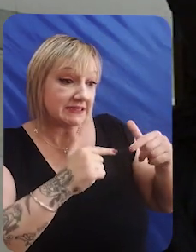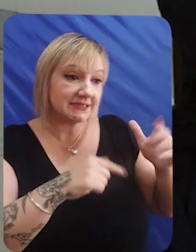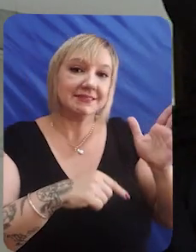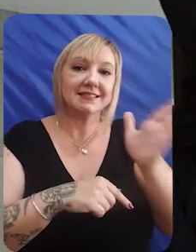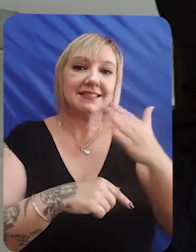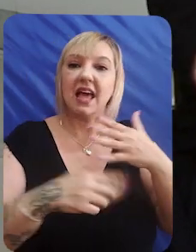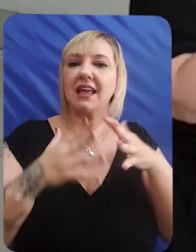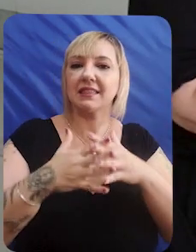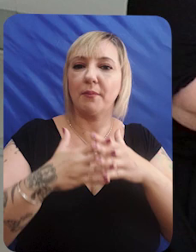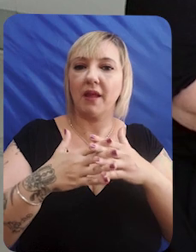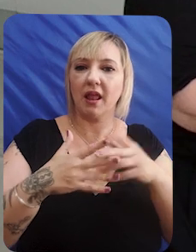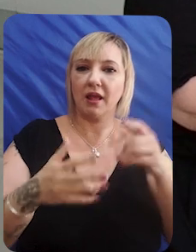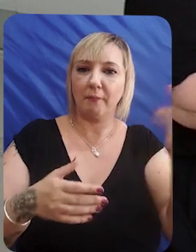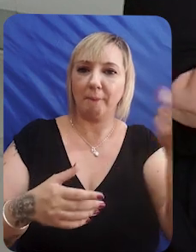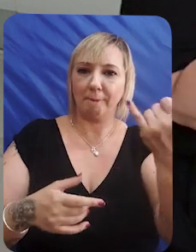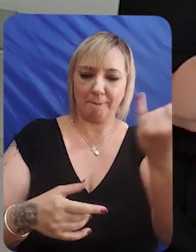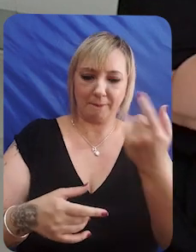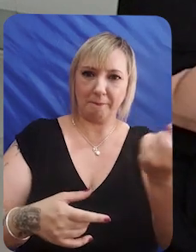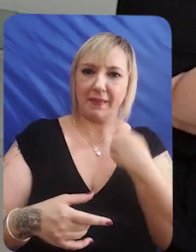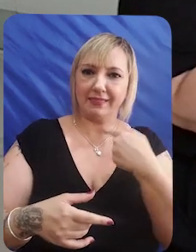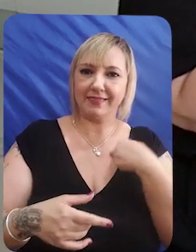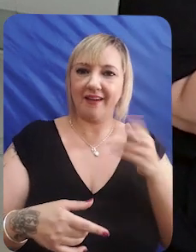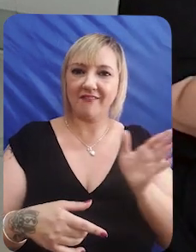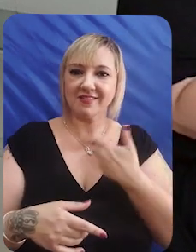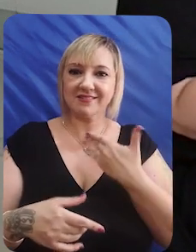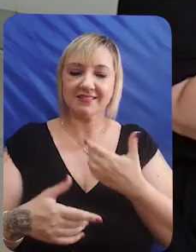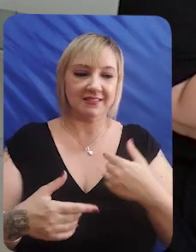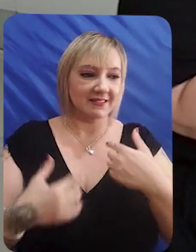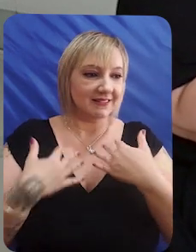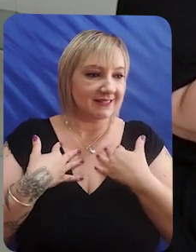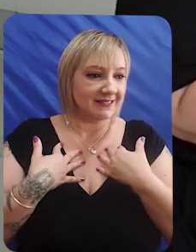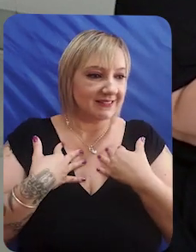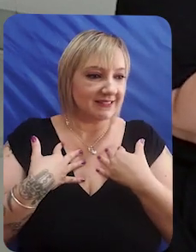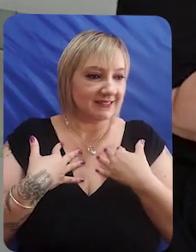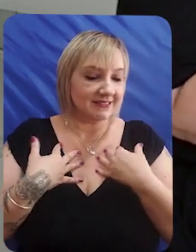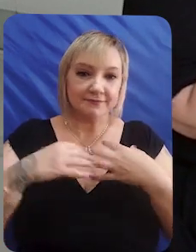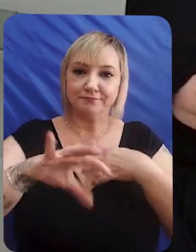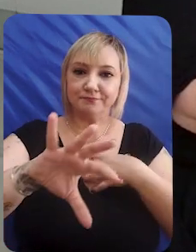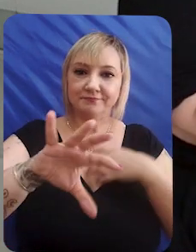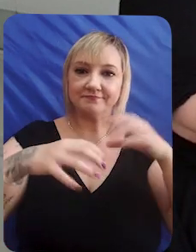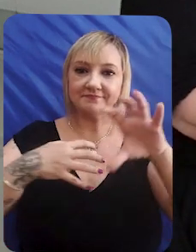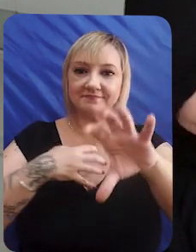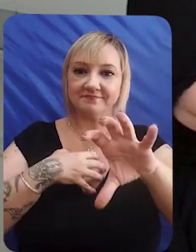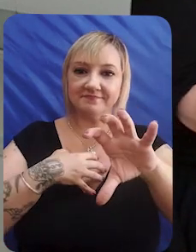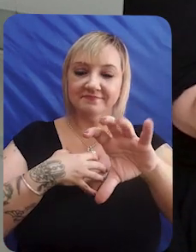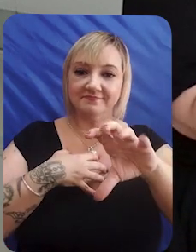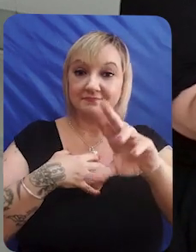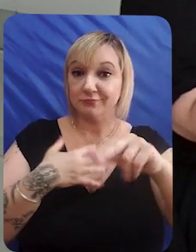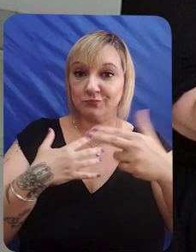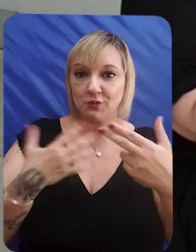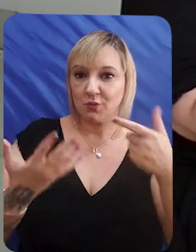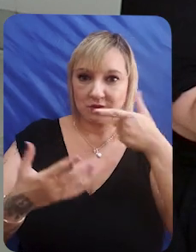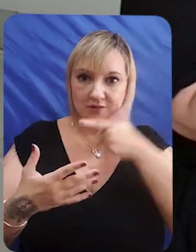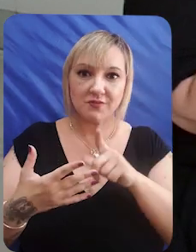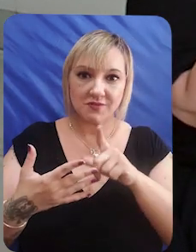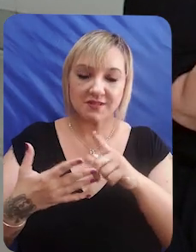Sai, você tá atrapalhando. Ai, que sabe? Então, assim, não é nem aquela coisa de empatia, porque você nunca vai se colocar no lugar do outro mesmo. Mas você